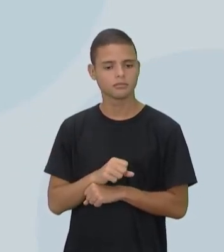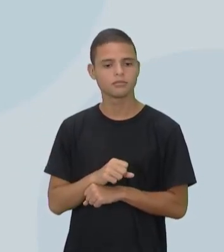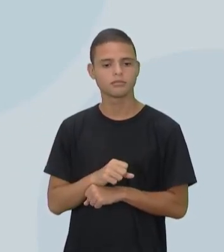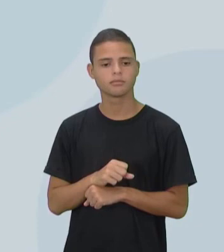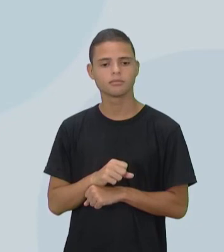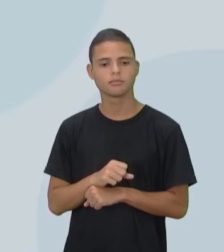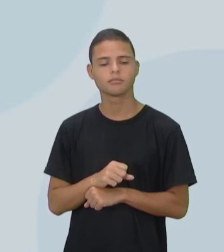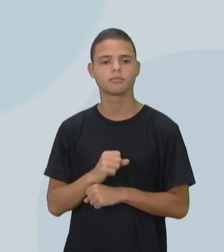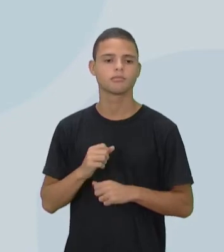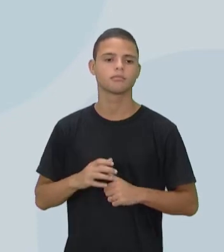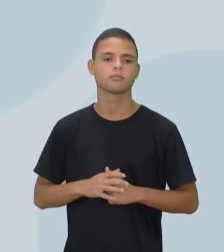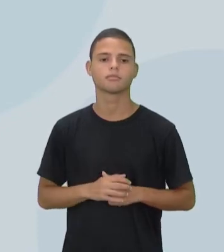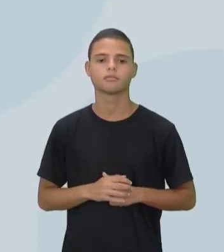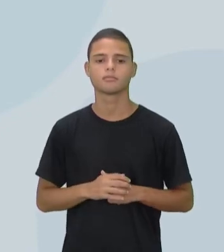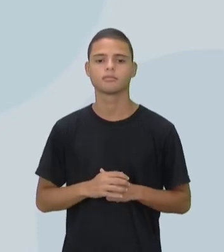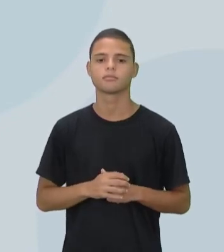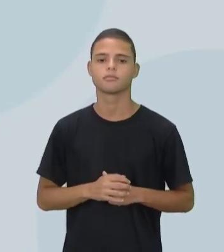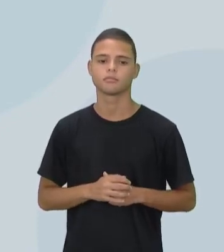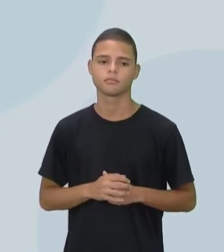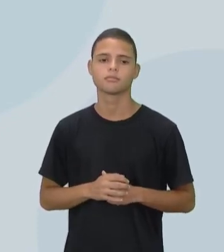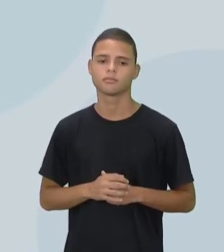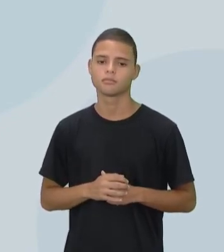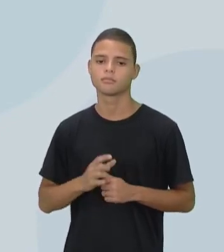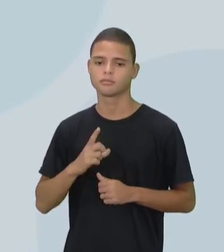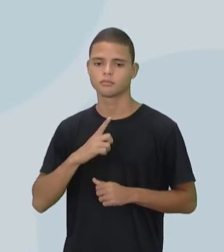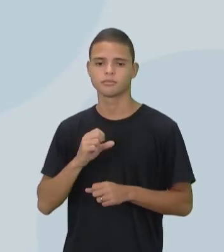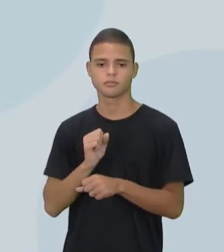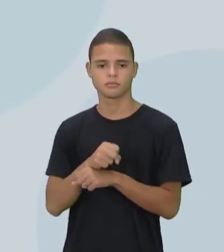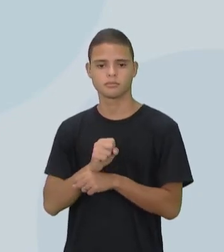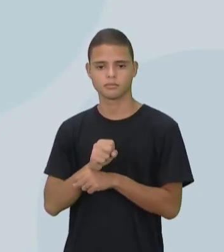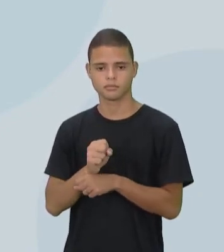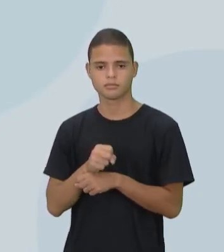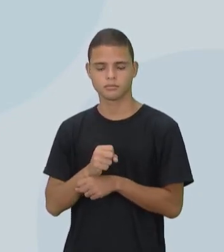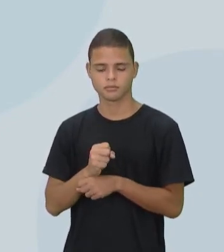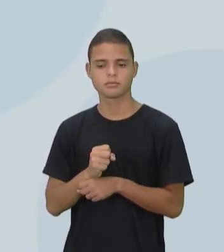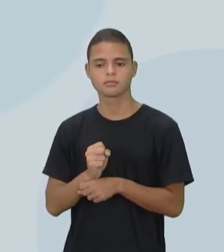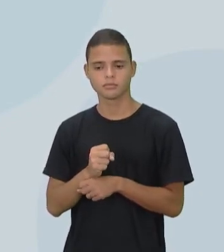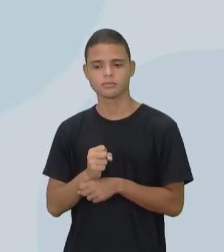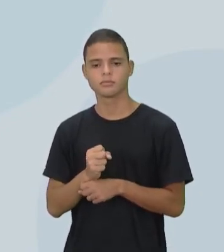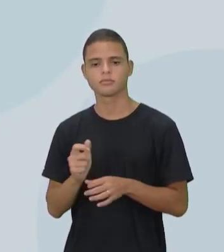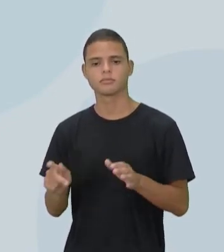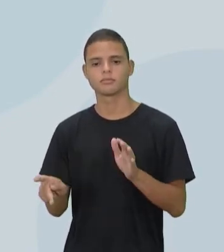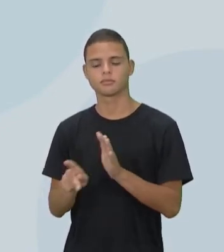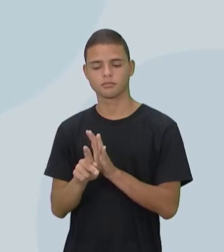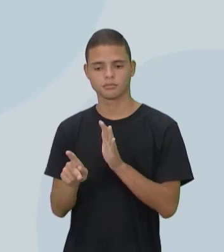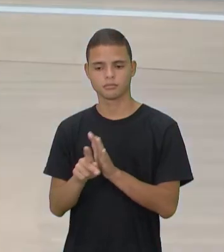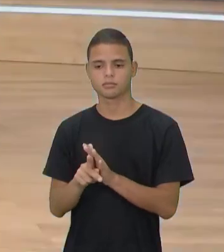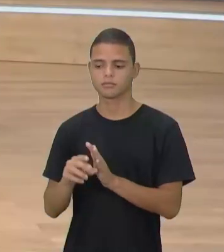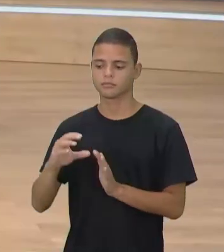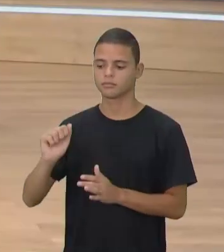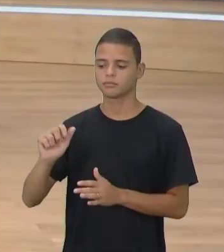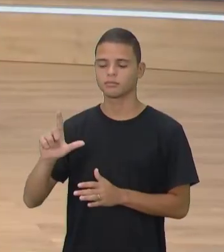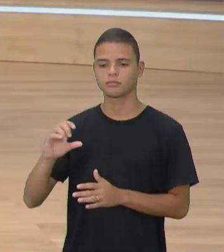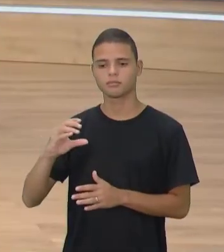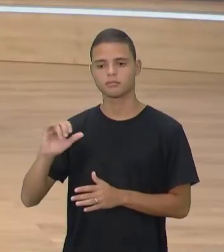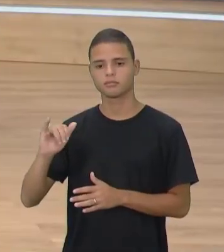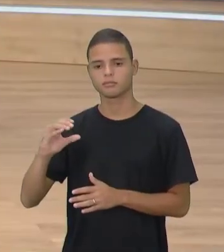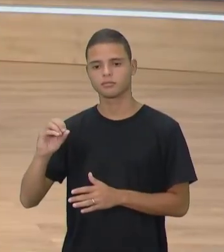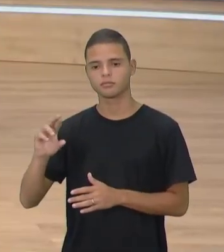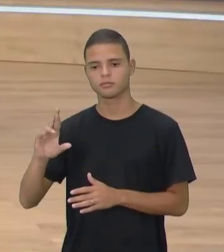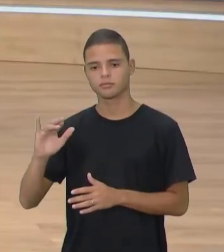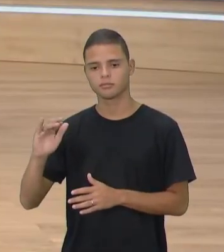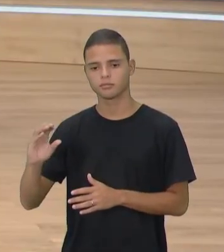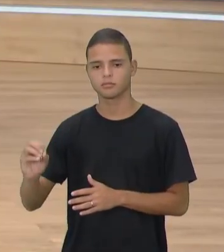de cálcio, é o cal, que ele é um material que ele é obtido pelo processo siderúrgico do calcário, ele é obtido por meio da transformação